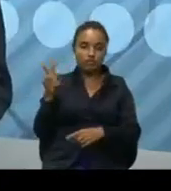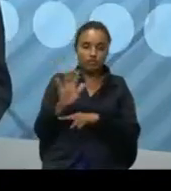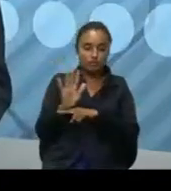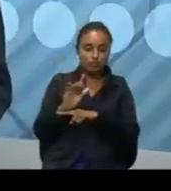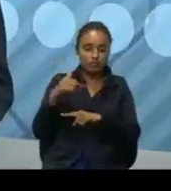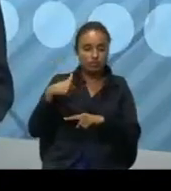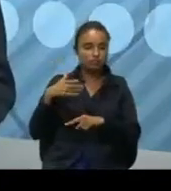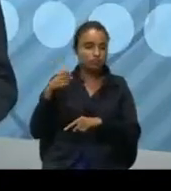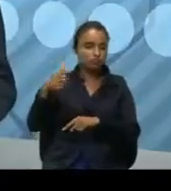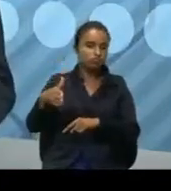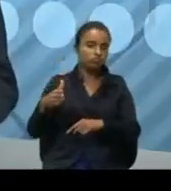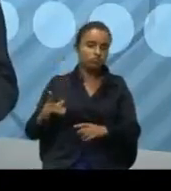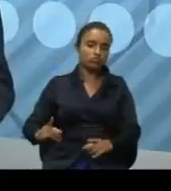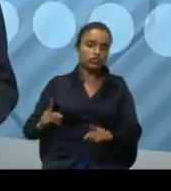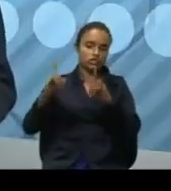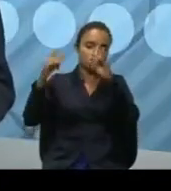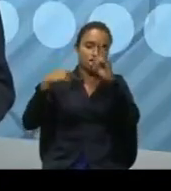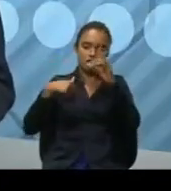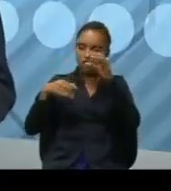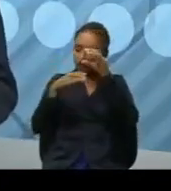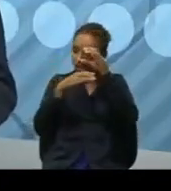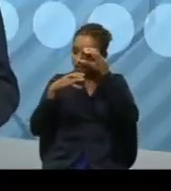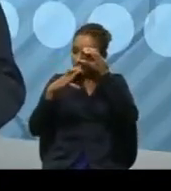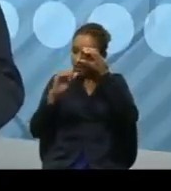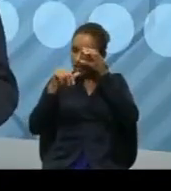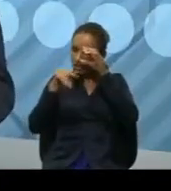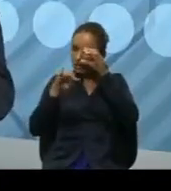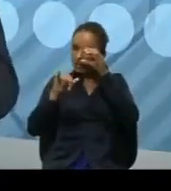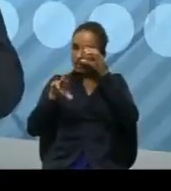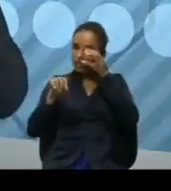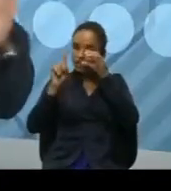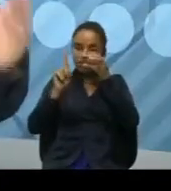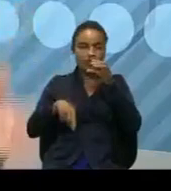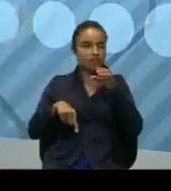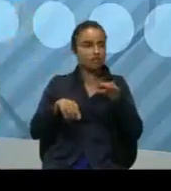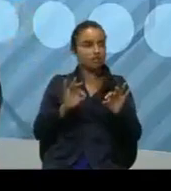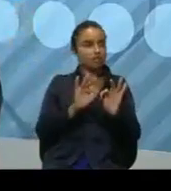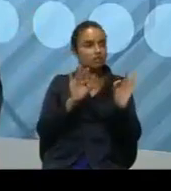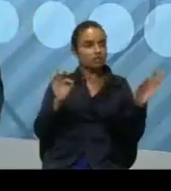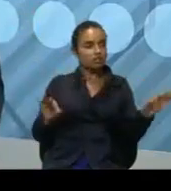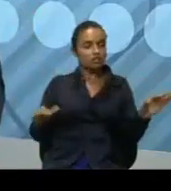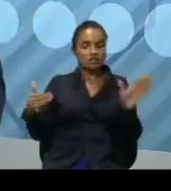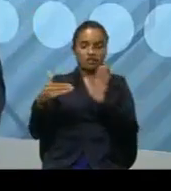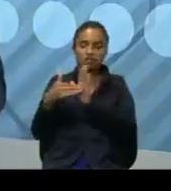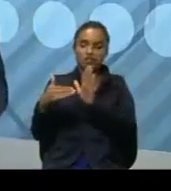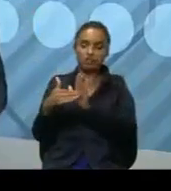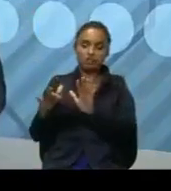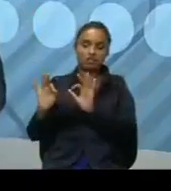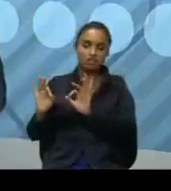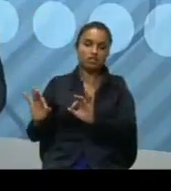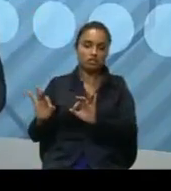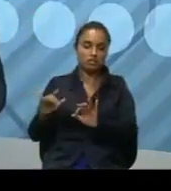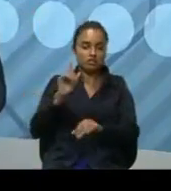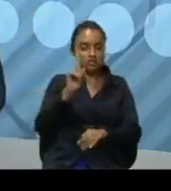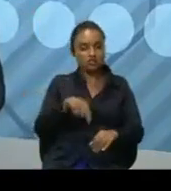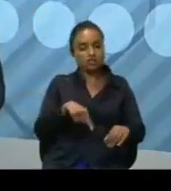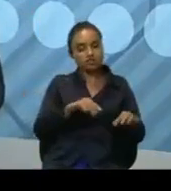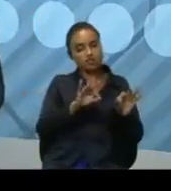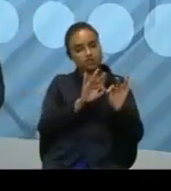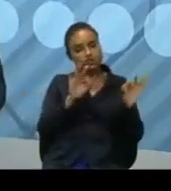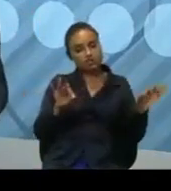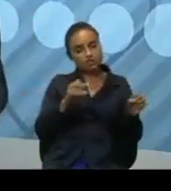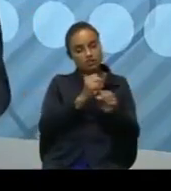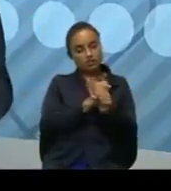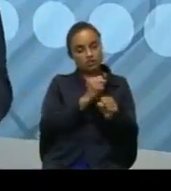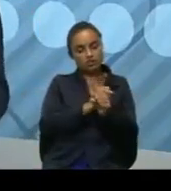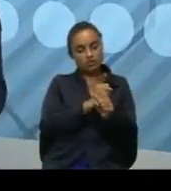fui até algumas obras e filmei alguns canteiros. A gente vai ver canteiros desde os mais simples, tá? Bem simples mesmo, de obras